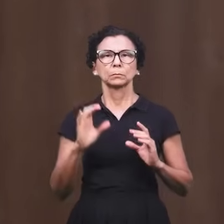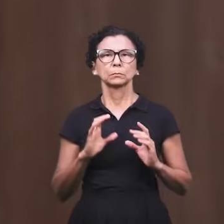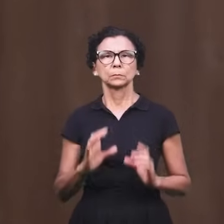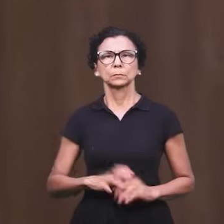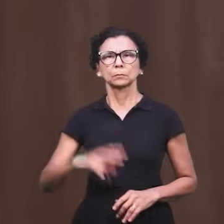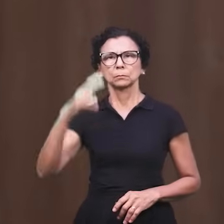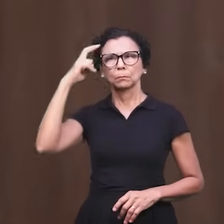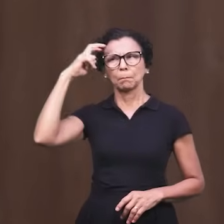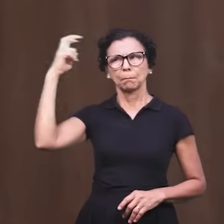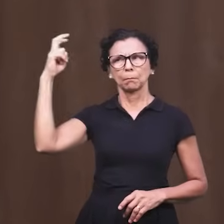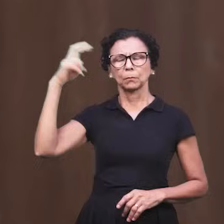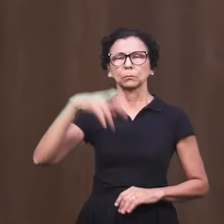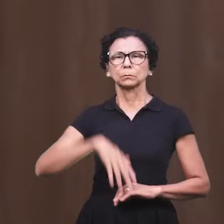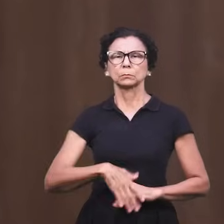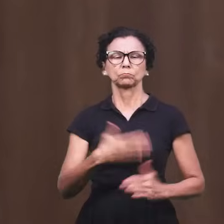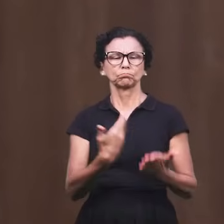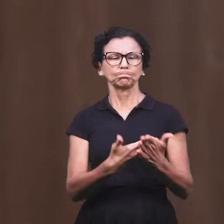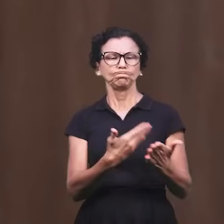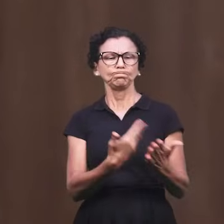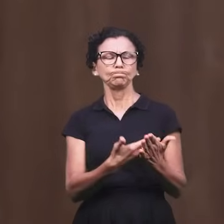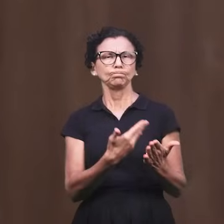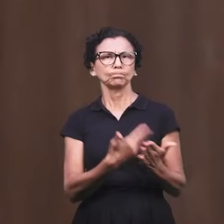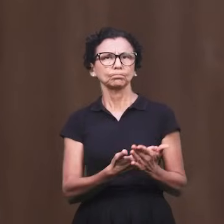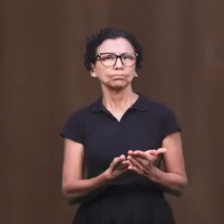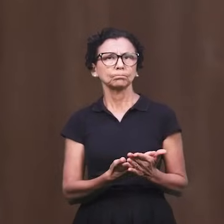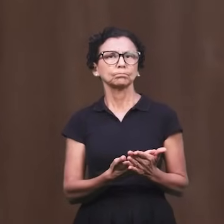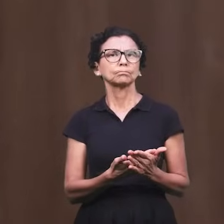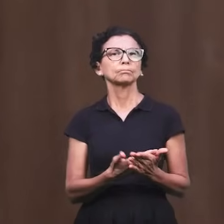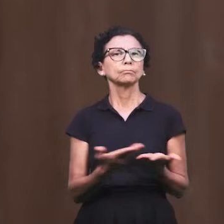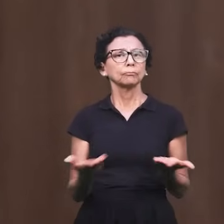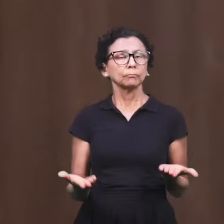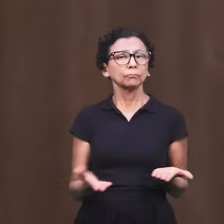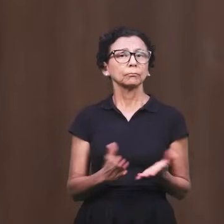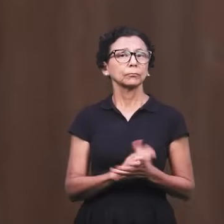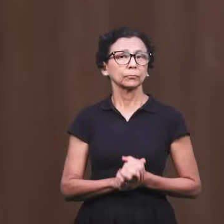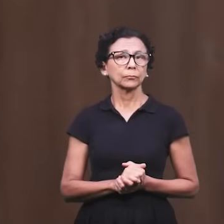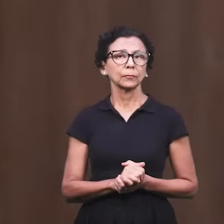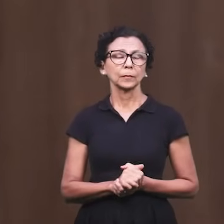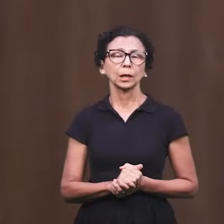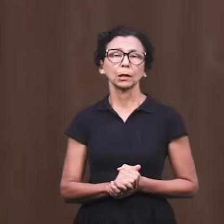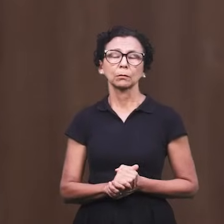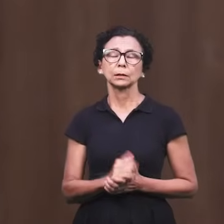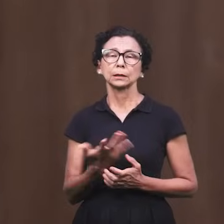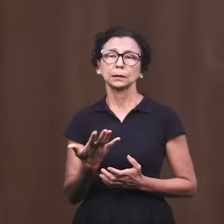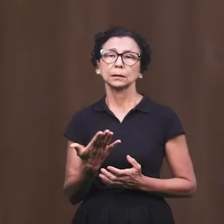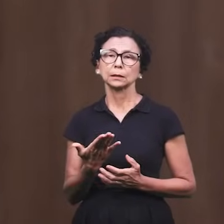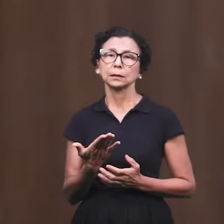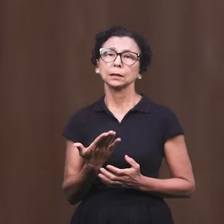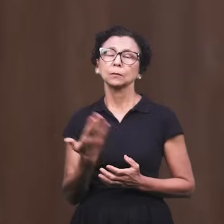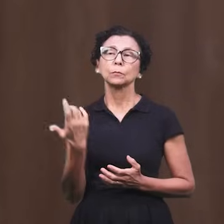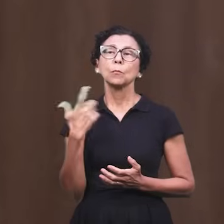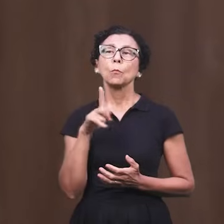um cara muito culto, se preparou. Pelo que tudo indica, o sonho de Paulo era ser membro do Sinédrio.